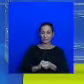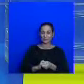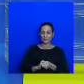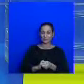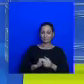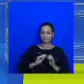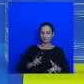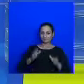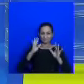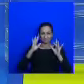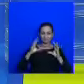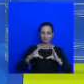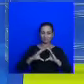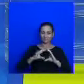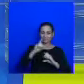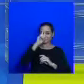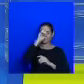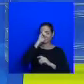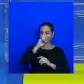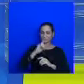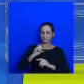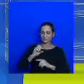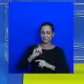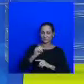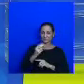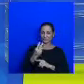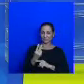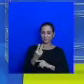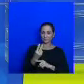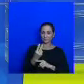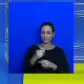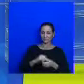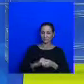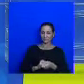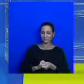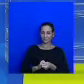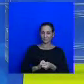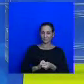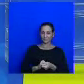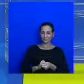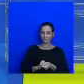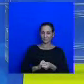Já pensou, hein? 02. Bola amarela.